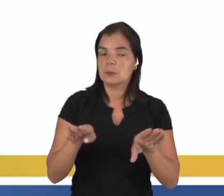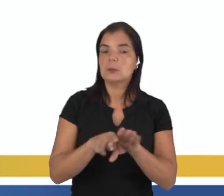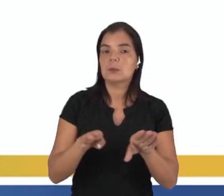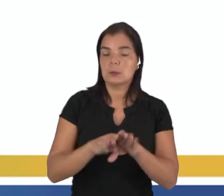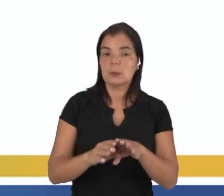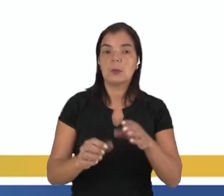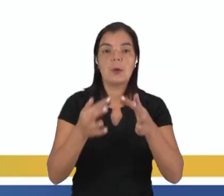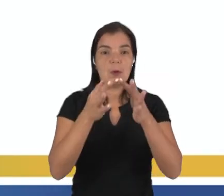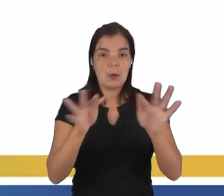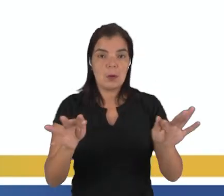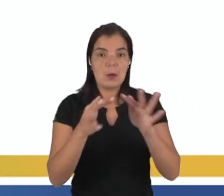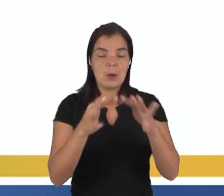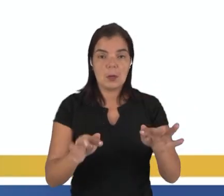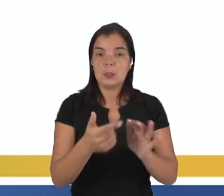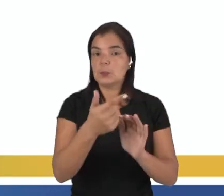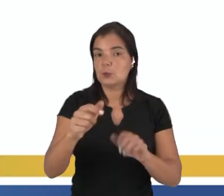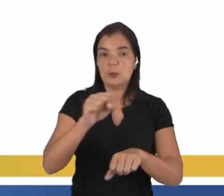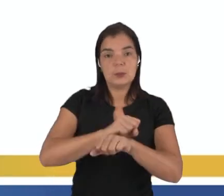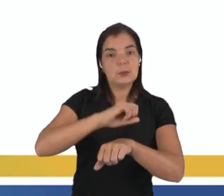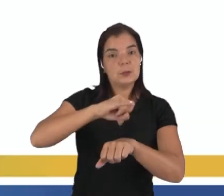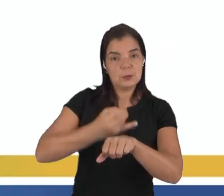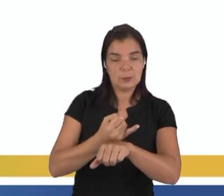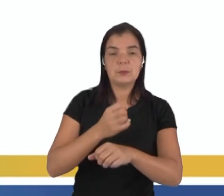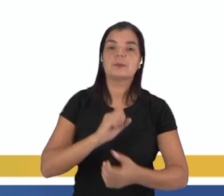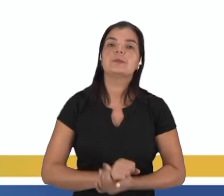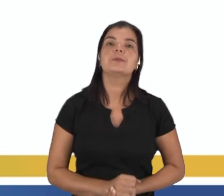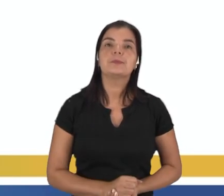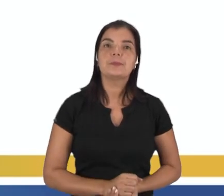fez com que a oração ficasse sem sujeito.